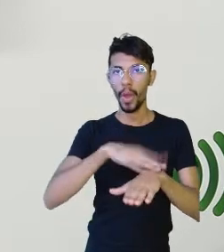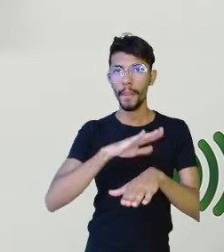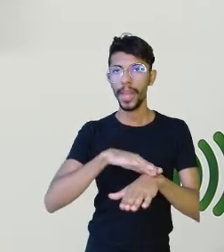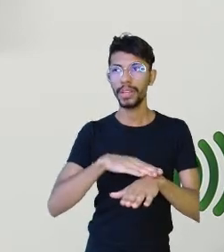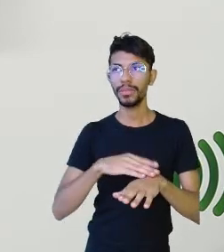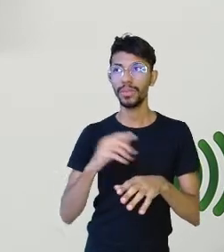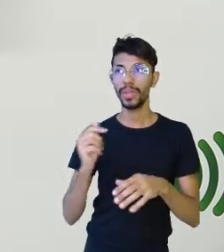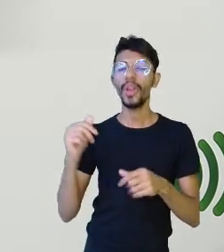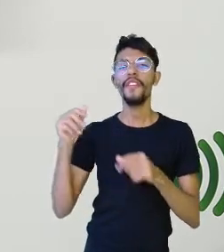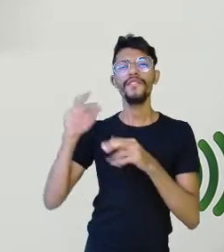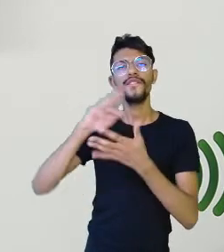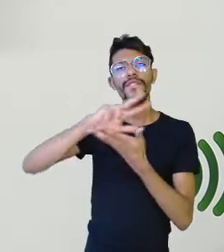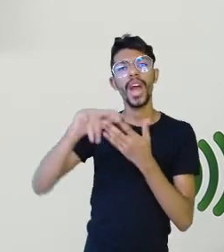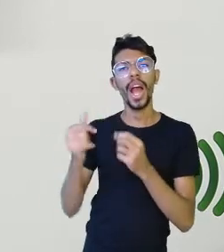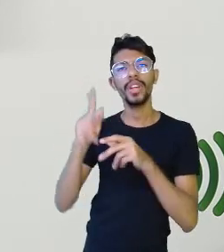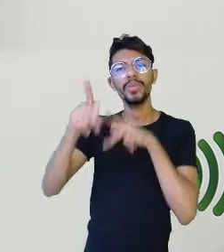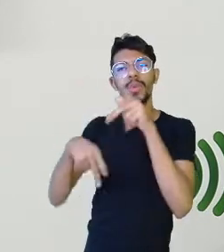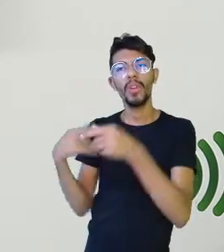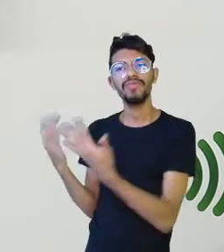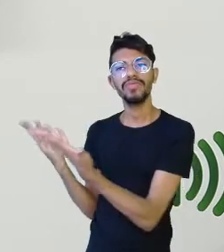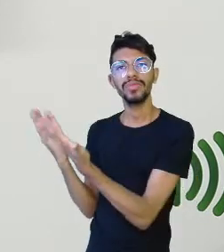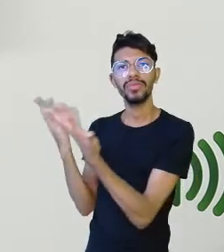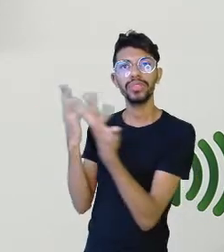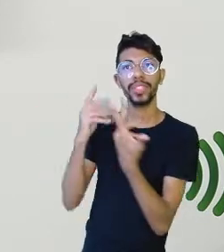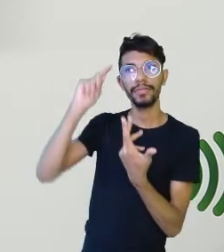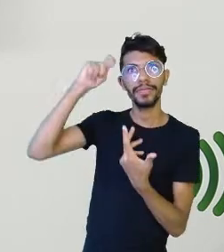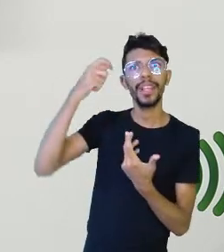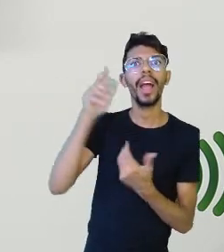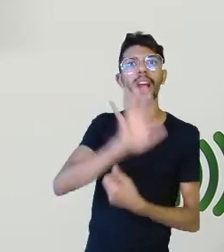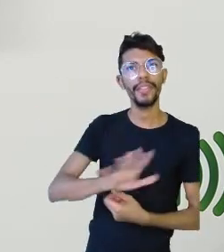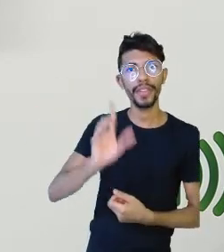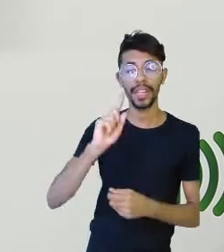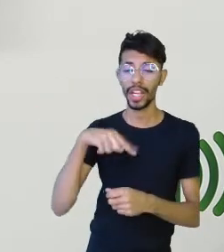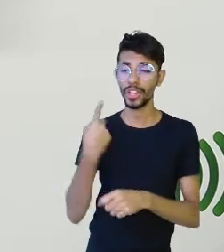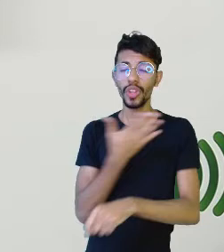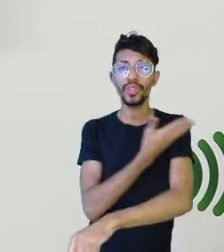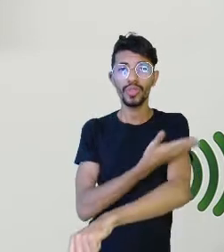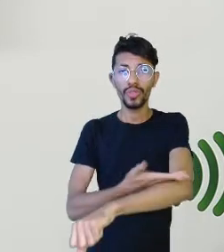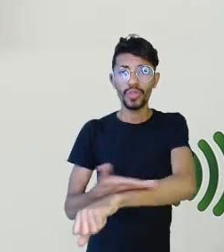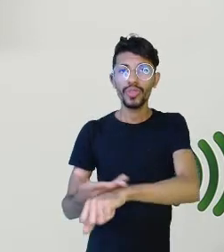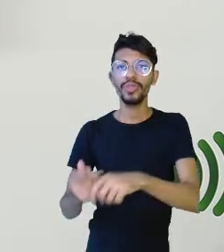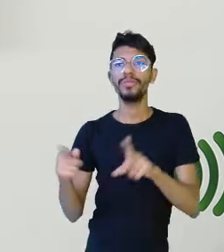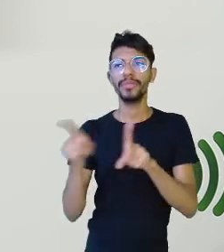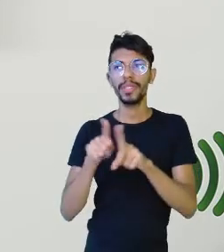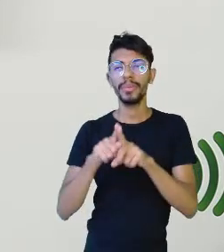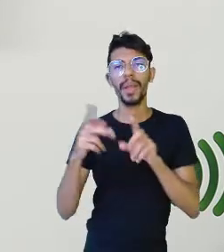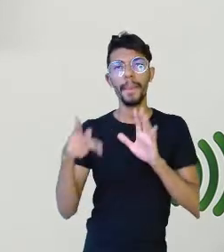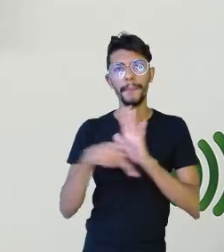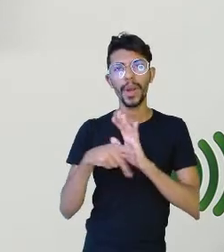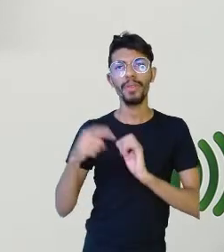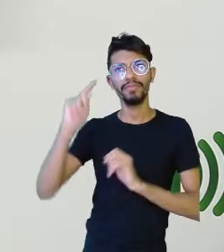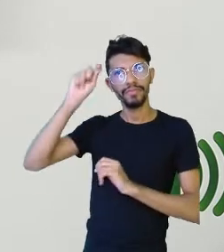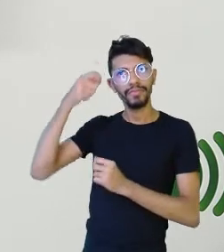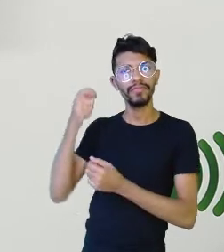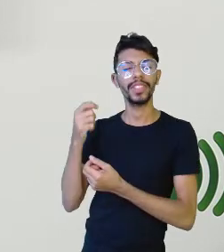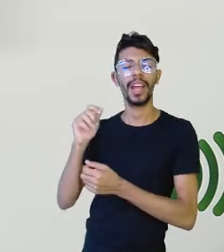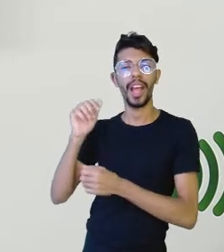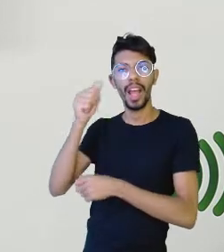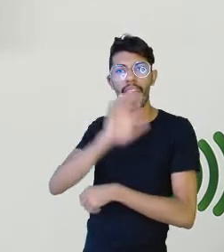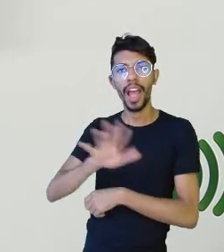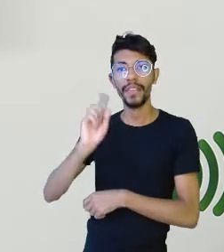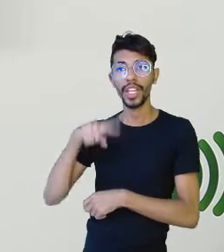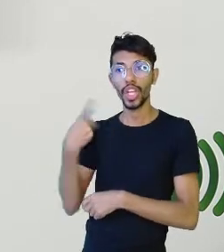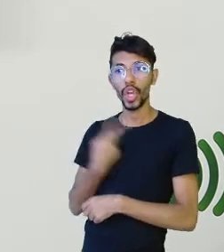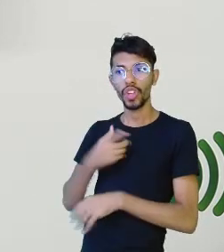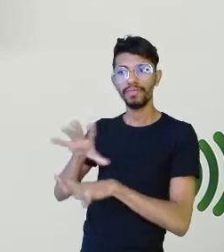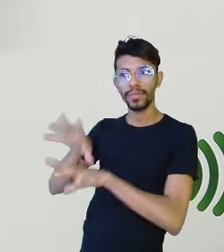cá e muitos dos nossos costumes nós herdamos da África. Agora, eu quero contar para você um conto